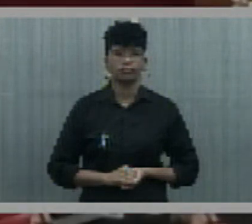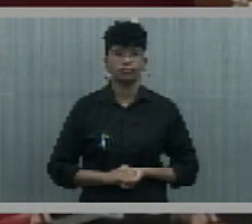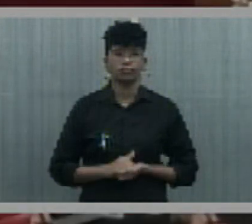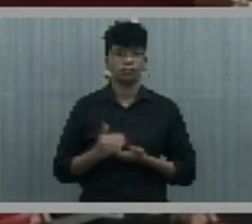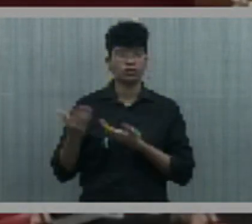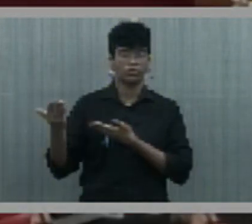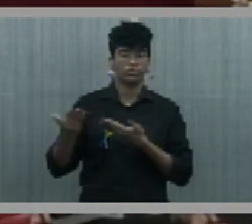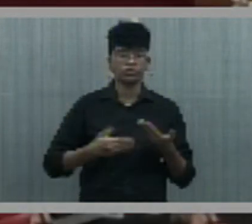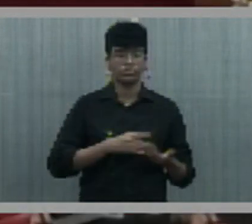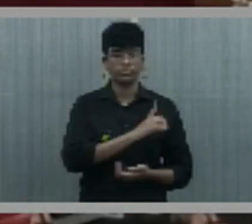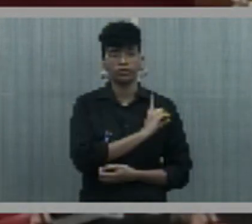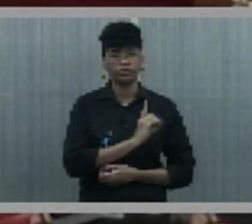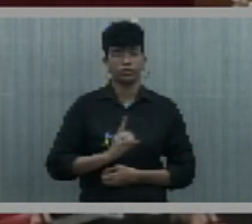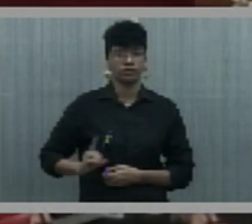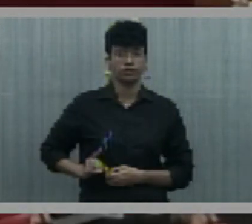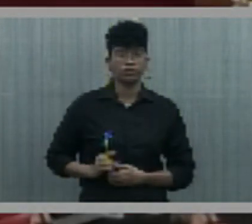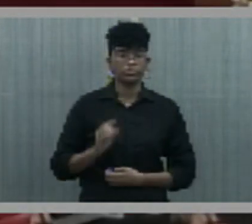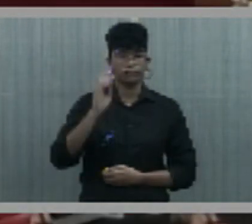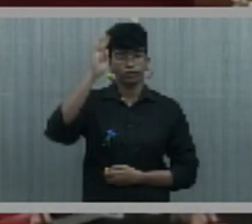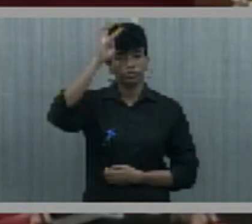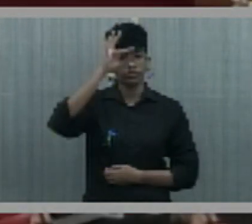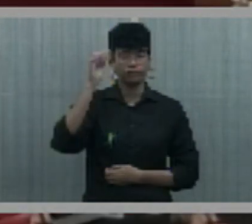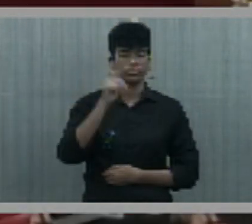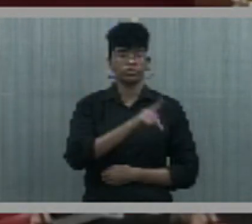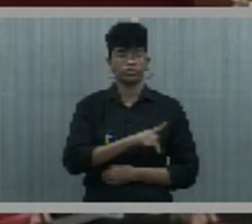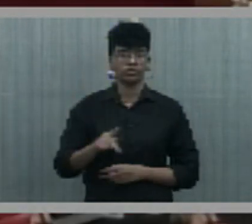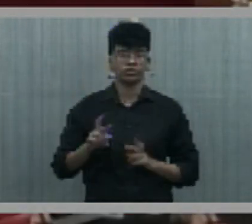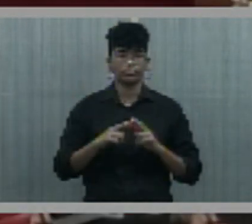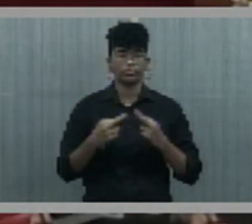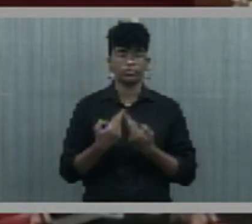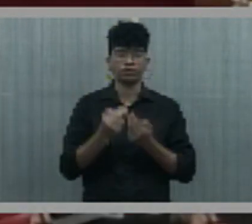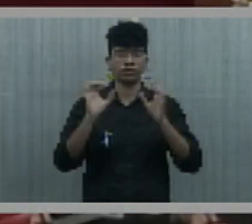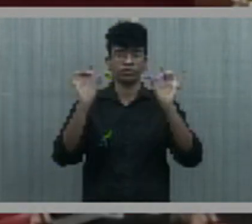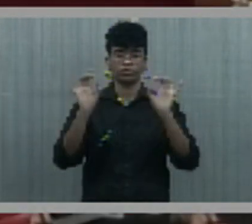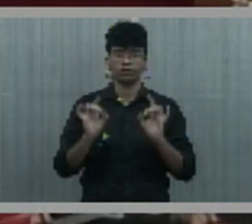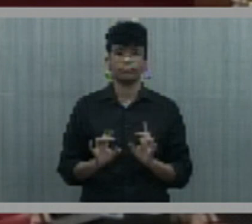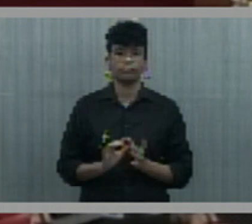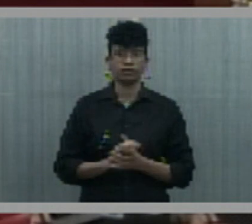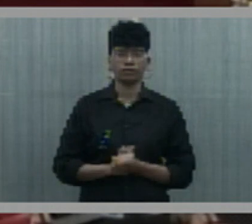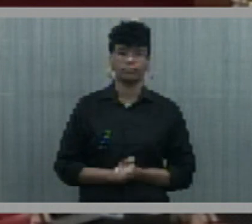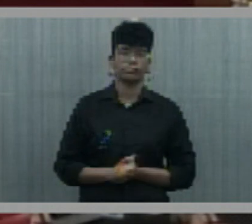Convido a senhora deputada Tereza Brito para presidir essa sessão solene.